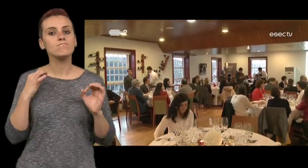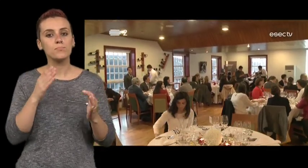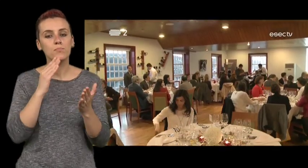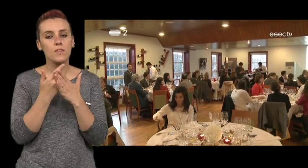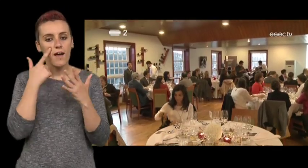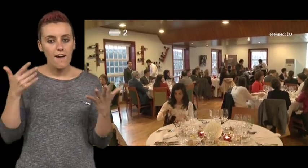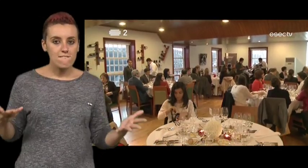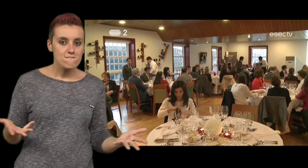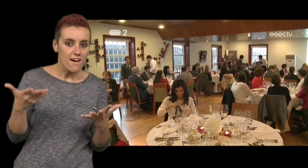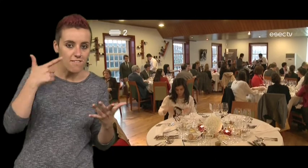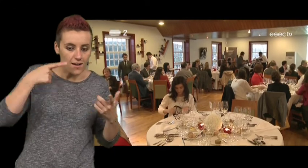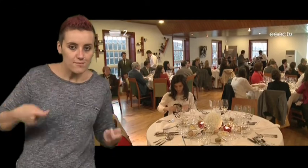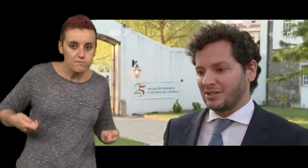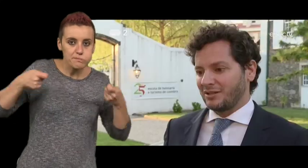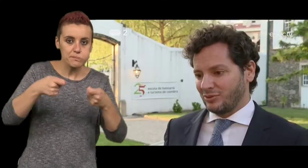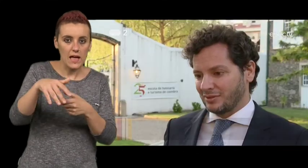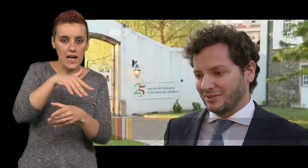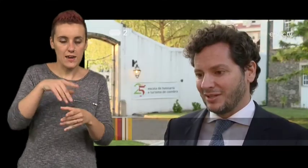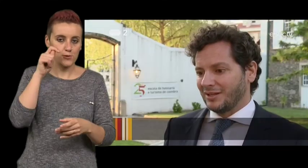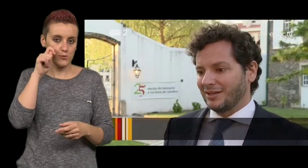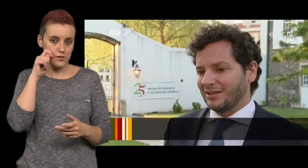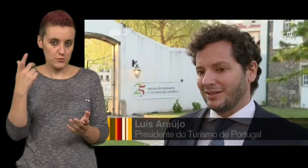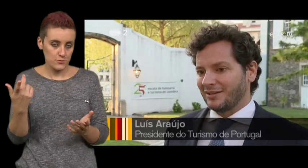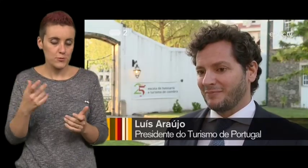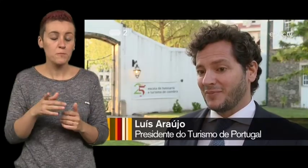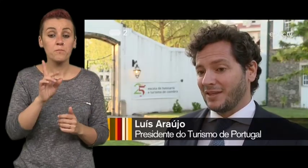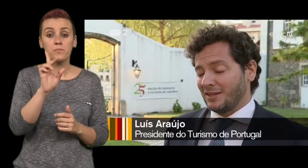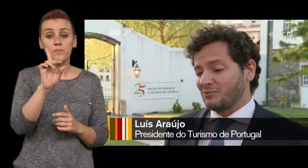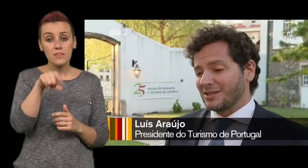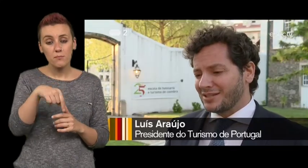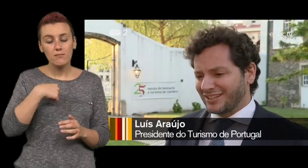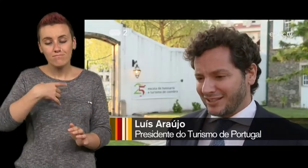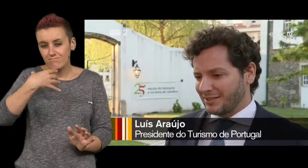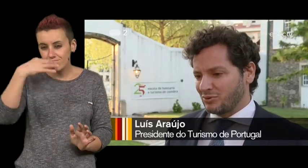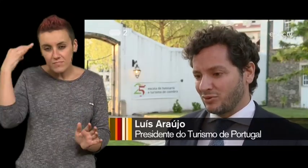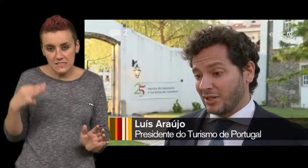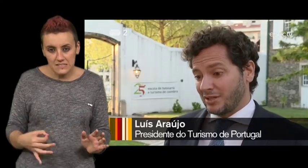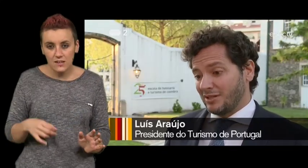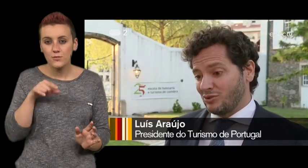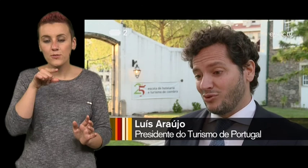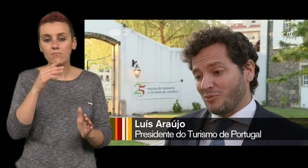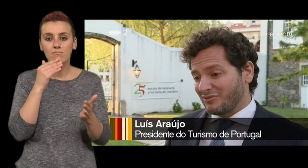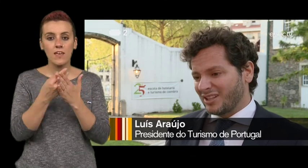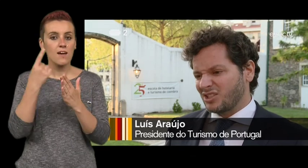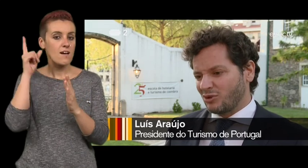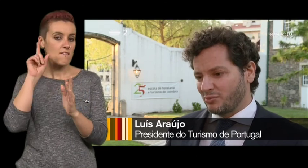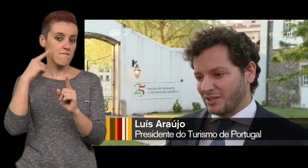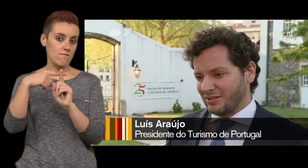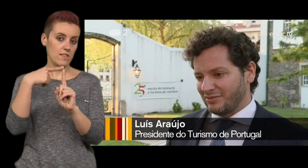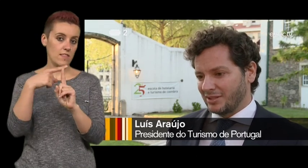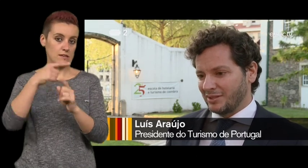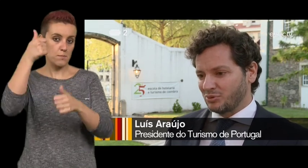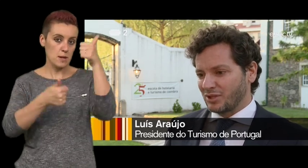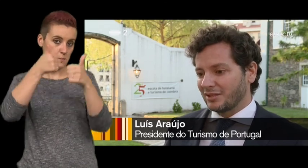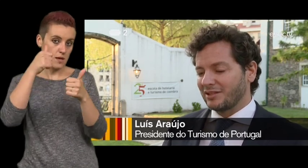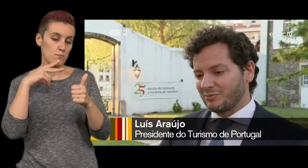maneira de motivar o empreendedorismo neste setor e temos a certeza absoluta que isso é uma vantagem